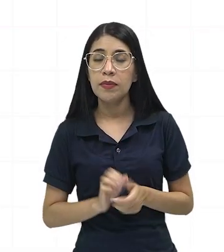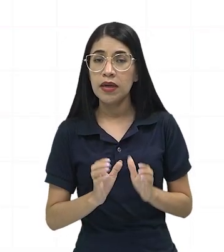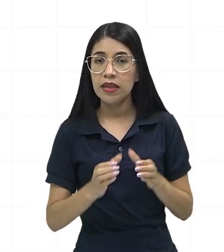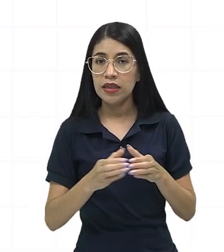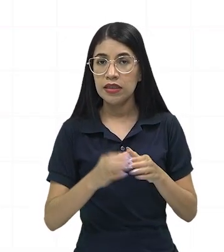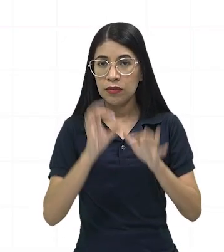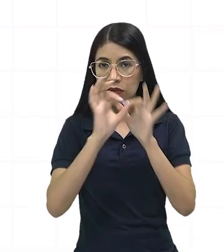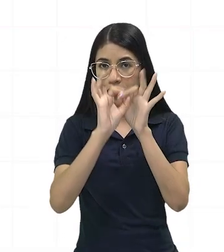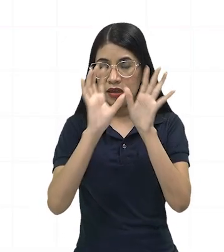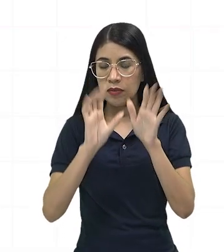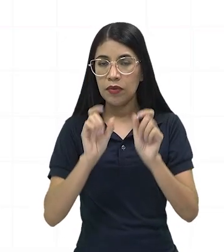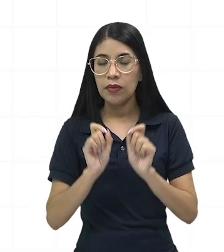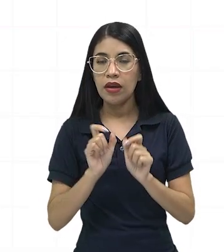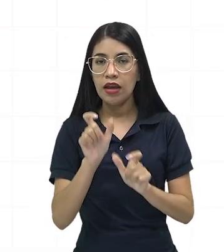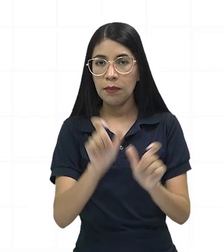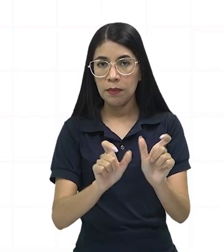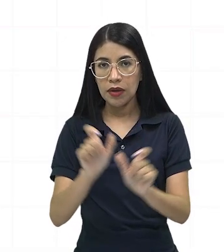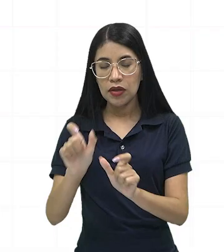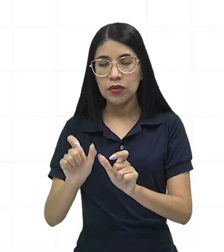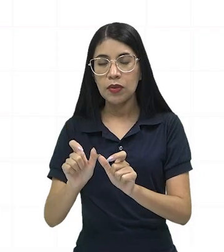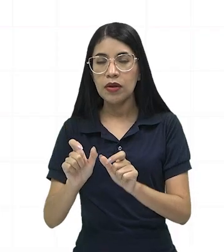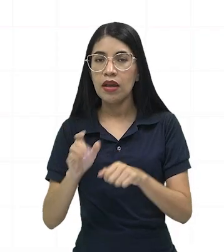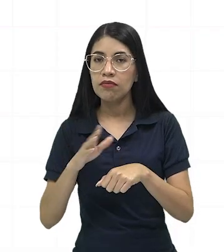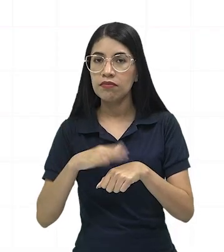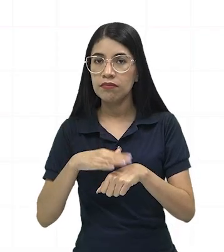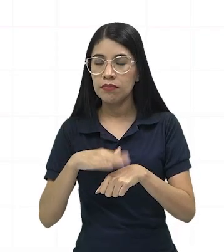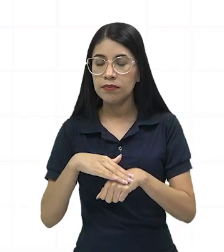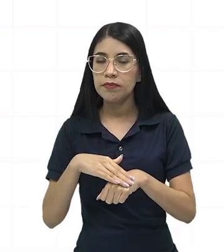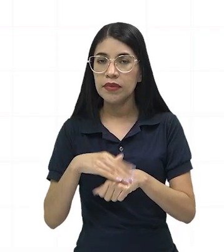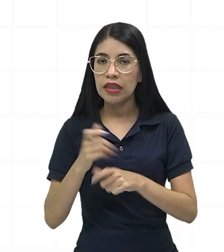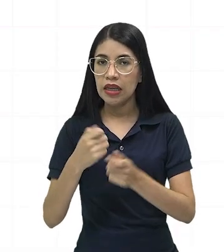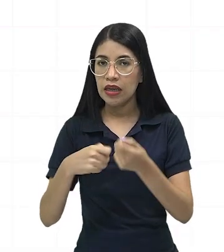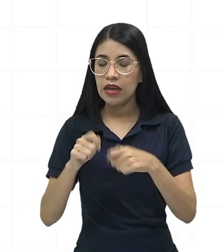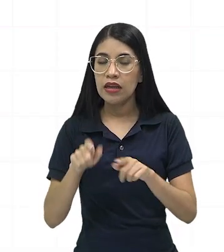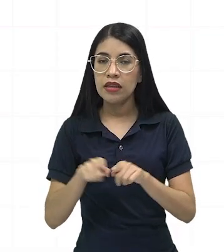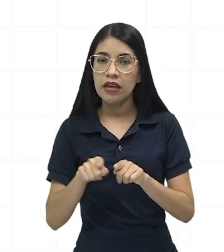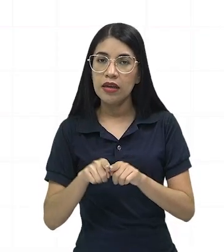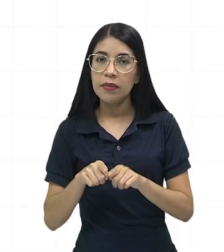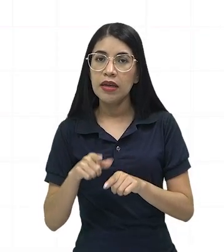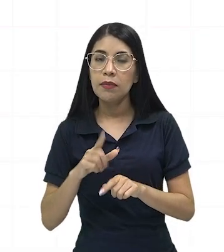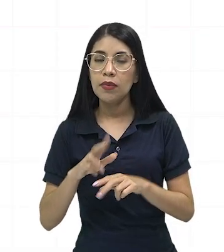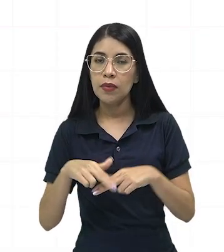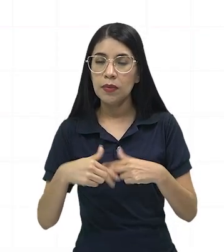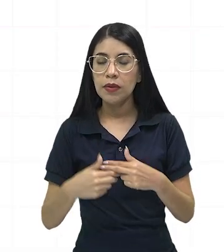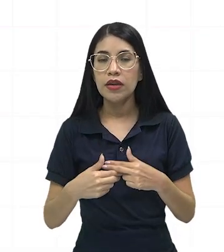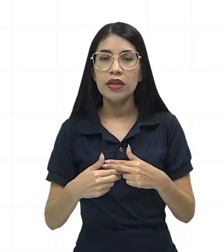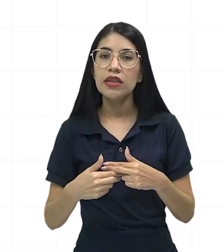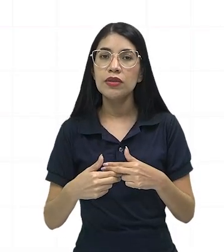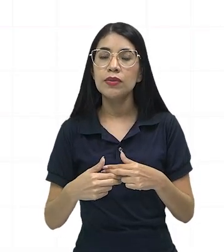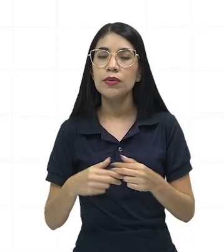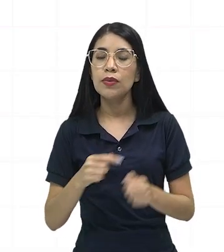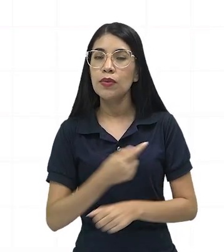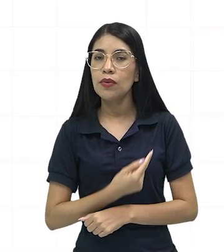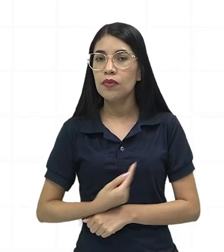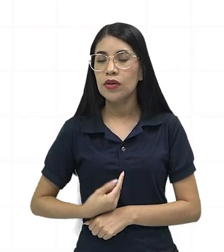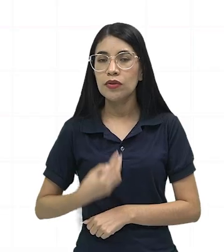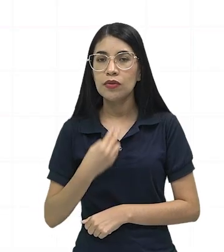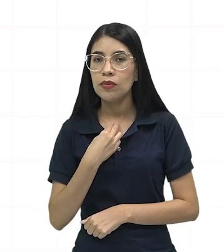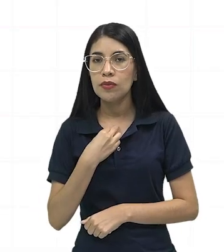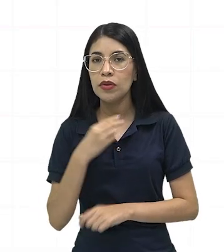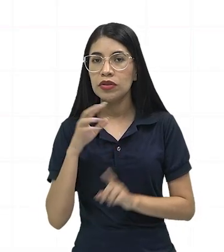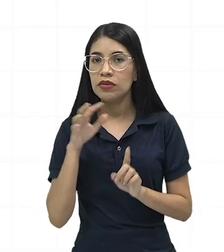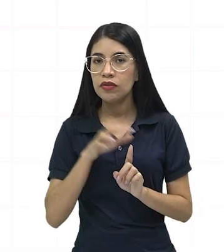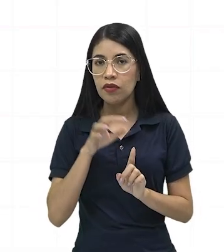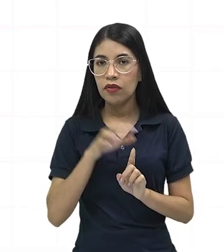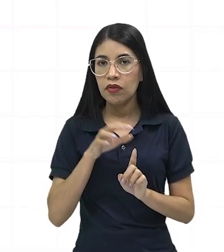o indivíduo é um agente econômico e, por este motivo, o Estado não deve